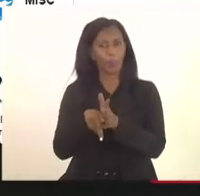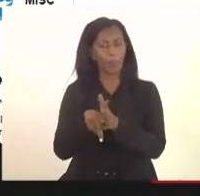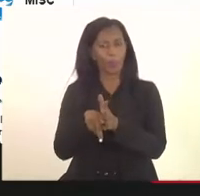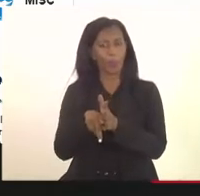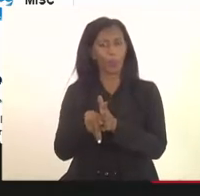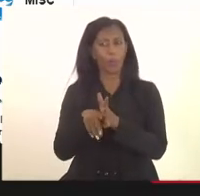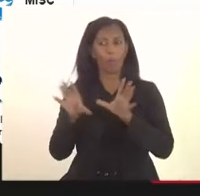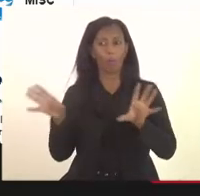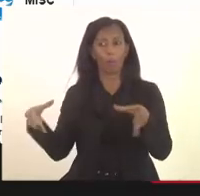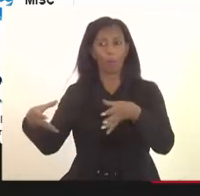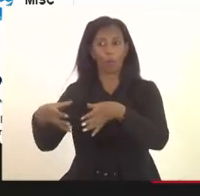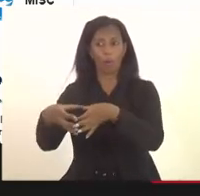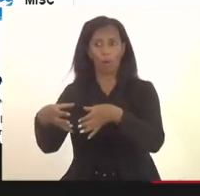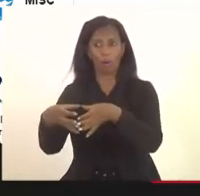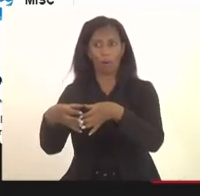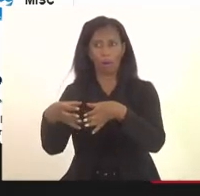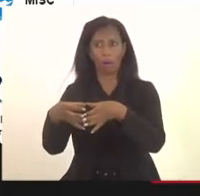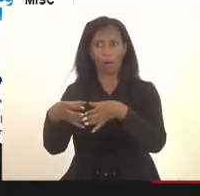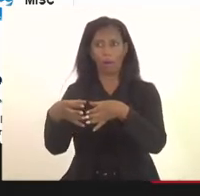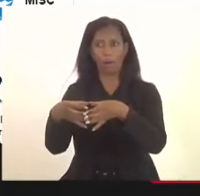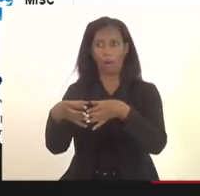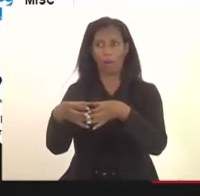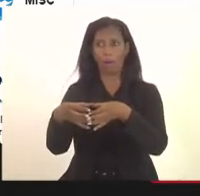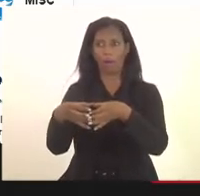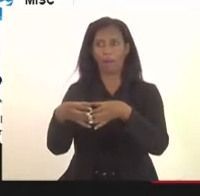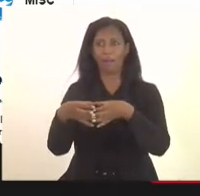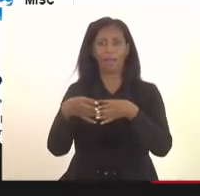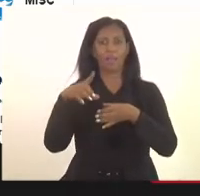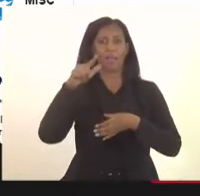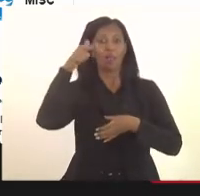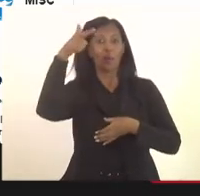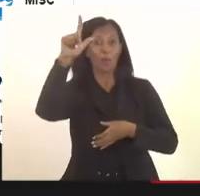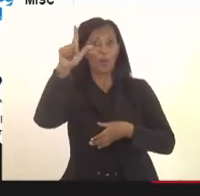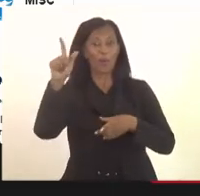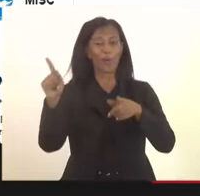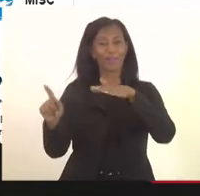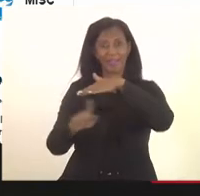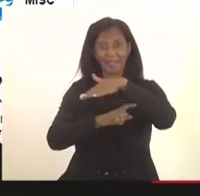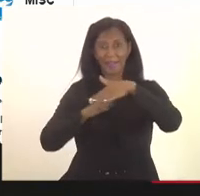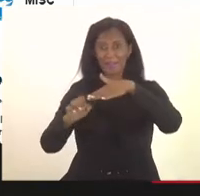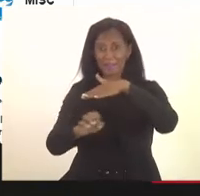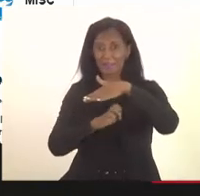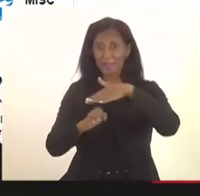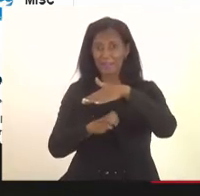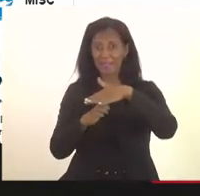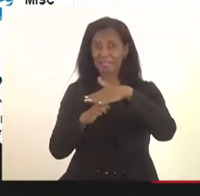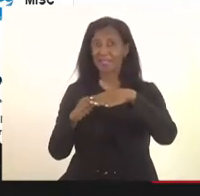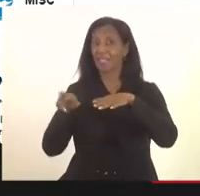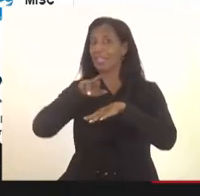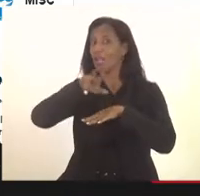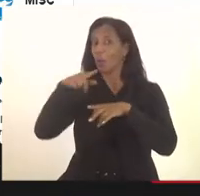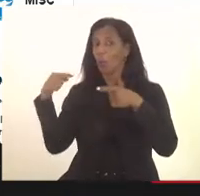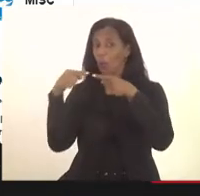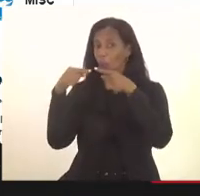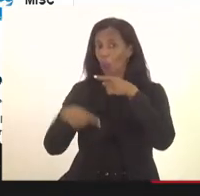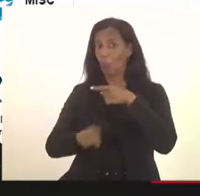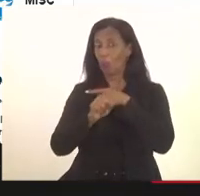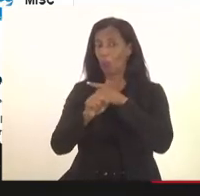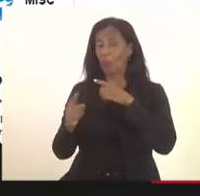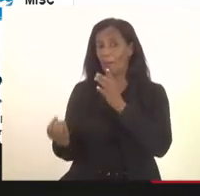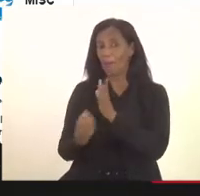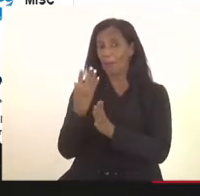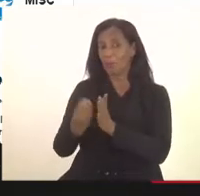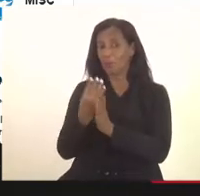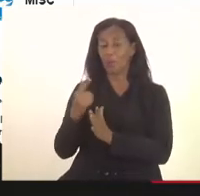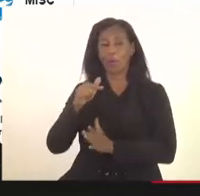Mero. Então, a gente já está, é uma outra afiliada do grupo, não é relacionada com a ocupação e produção, mas, obviamente, é uma